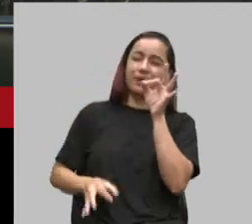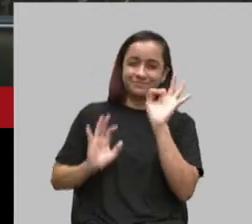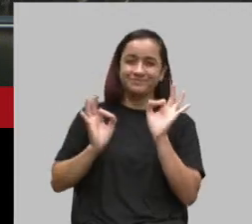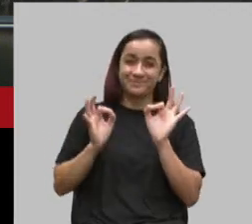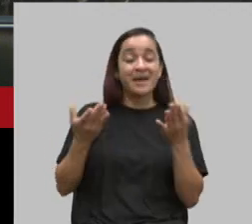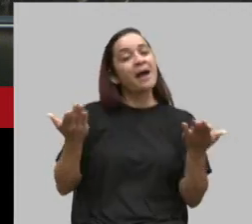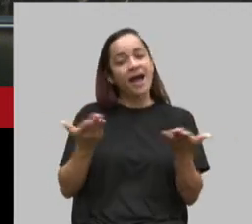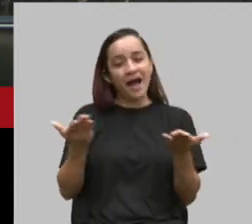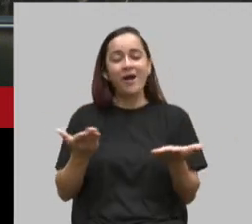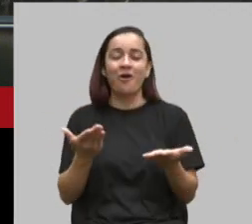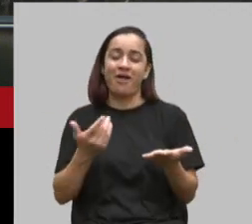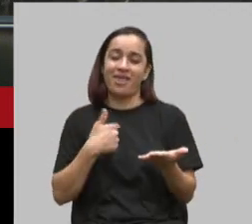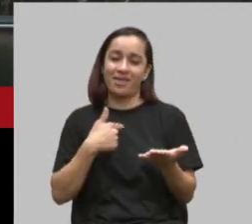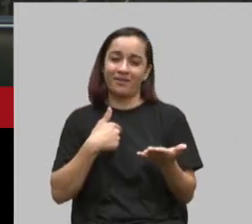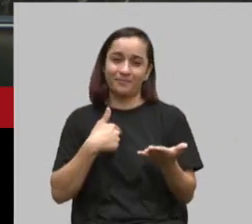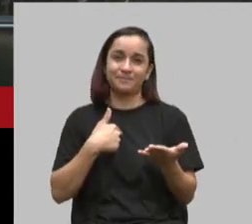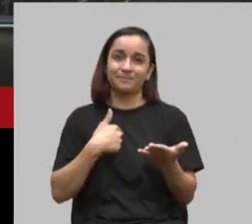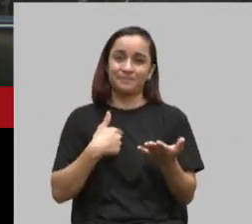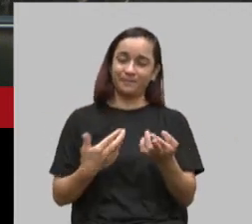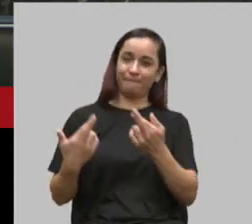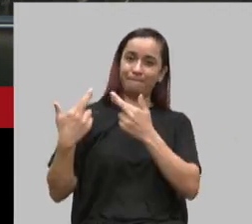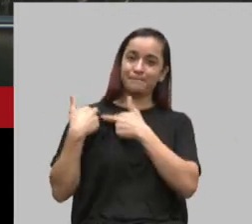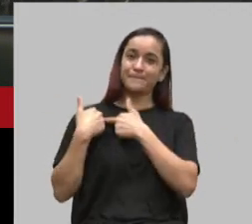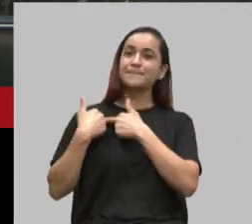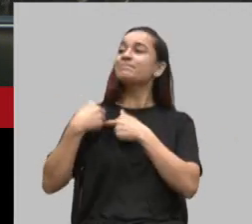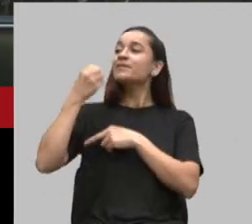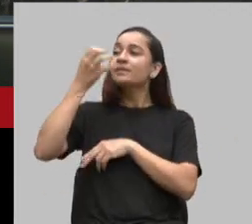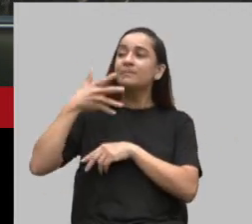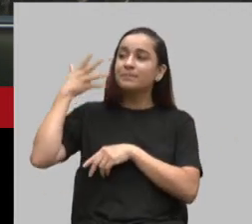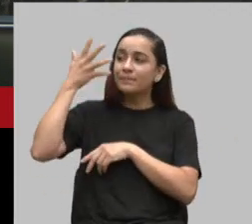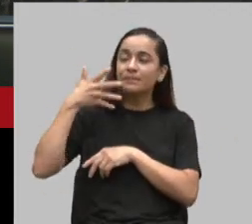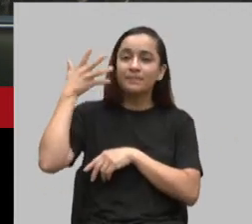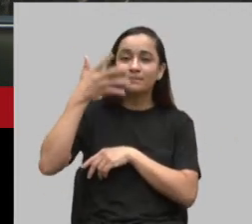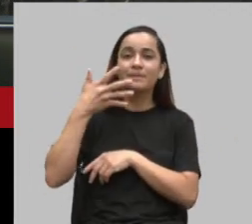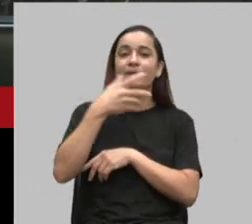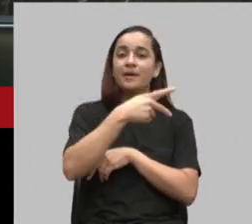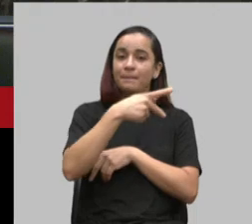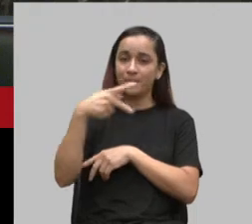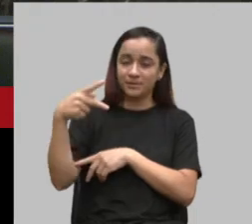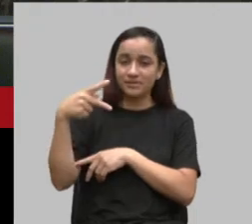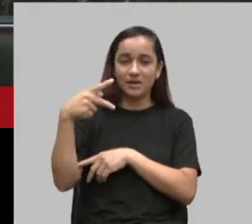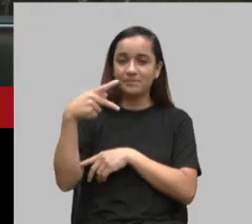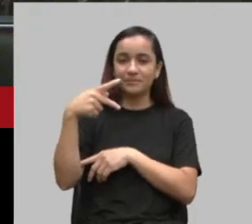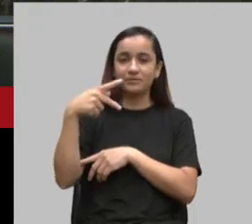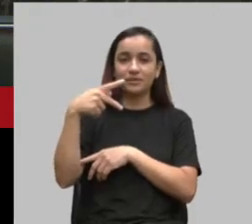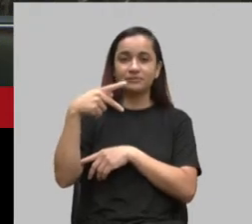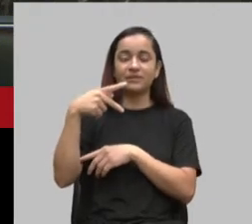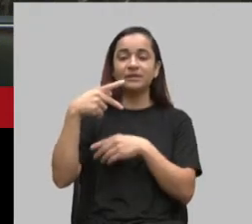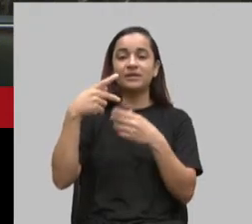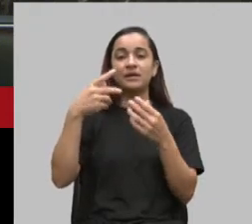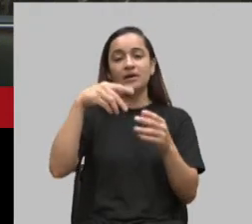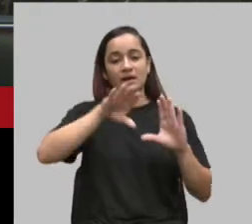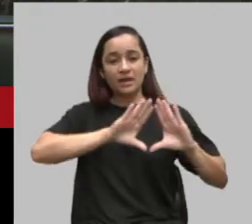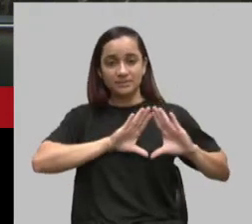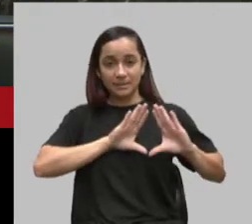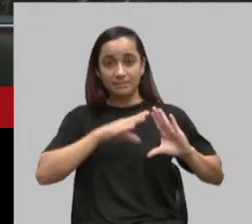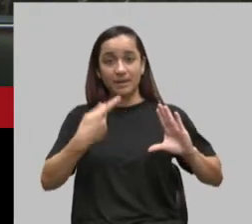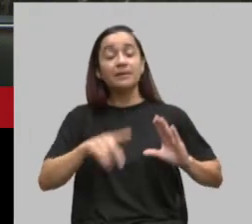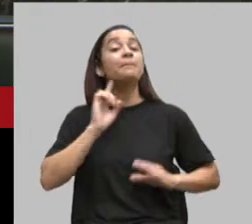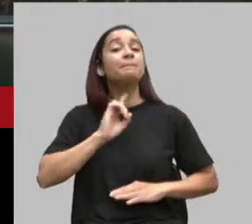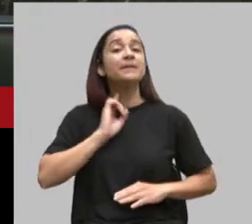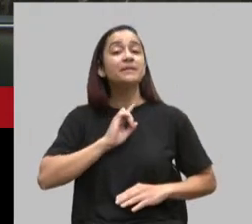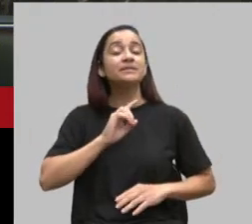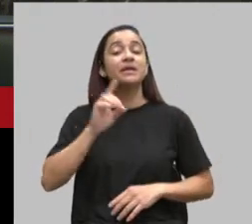encarregada de trazer o pronunciamento do presidente da Assembleia Legislativa do Estado de Minas Gerais Deputado Tadeu